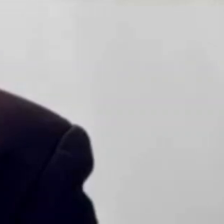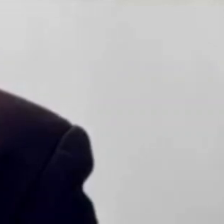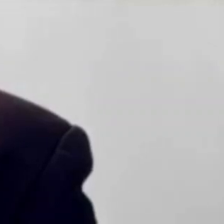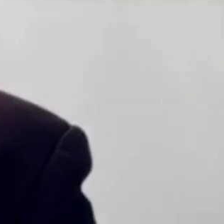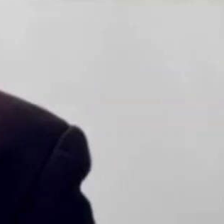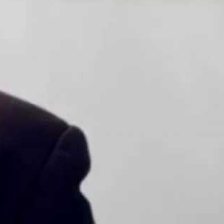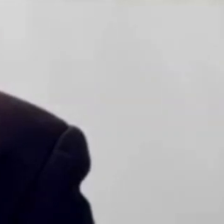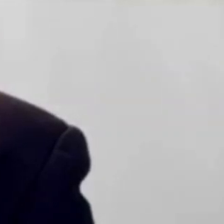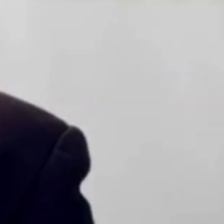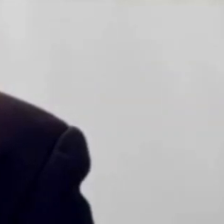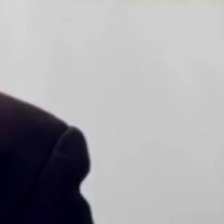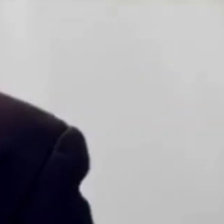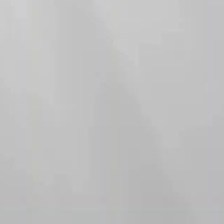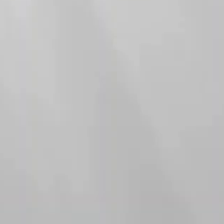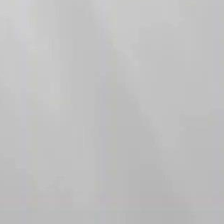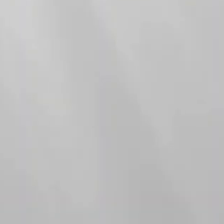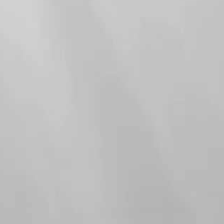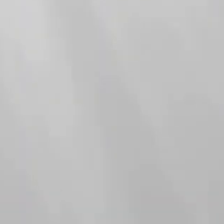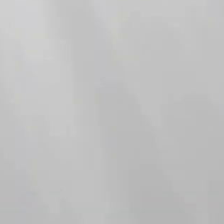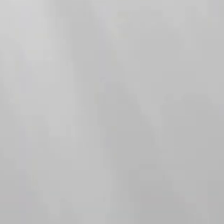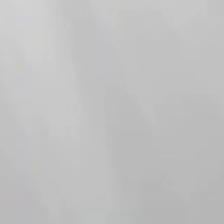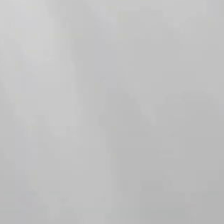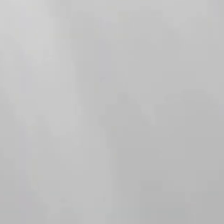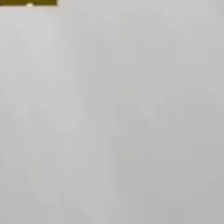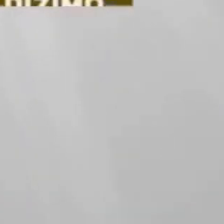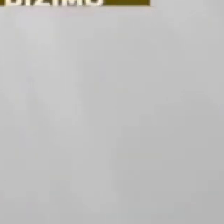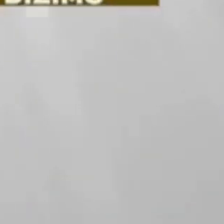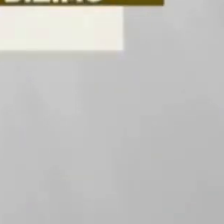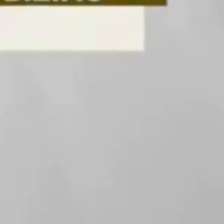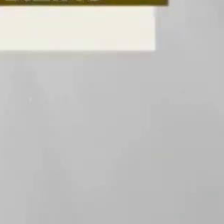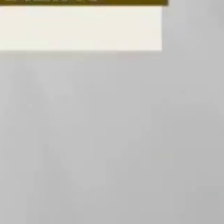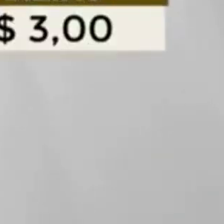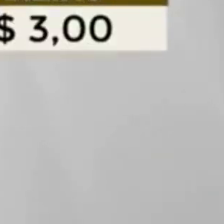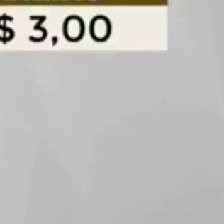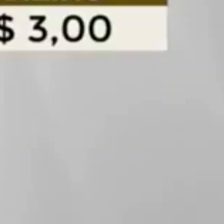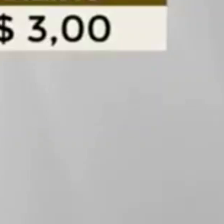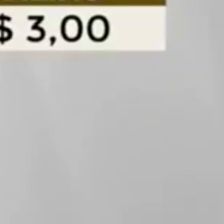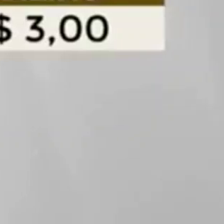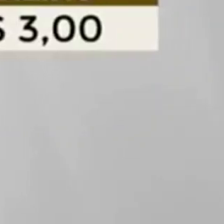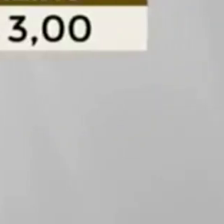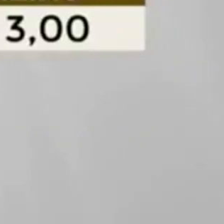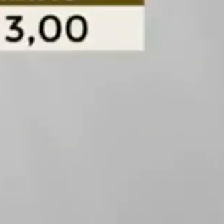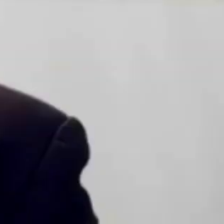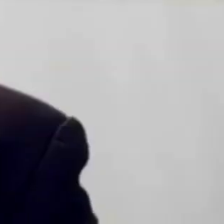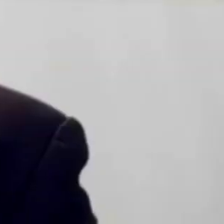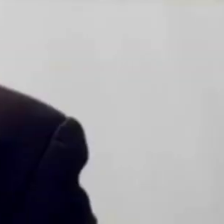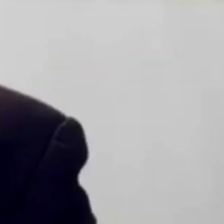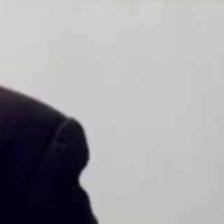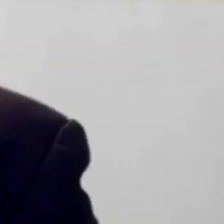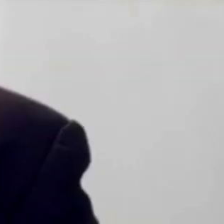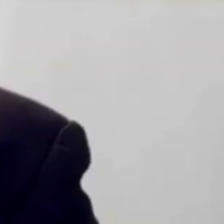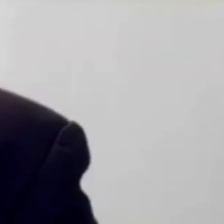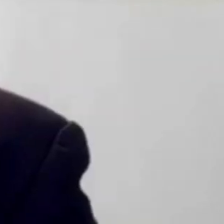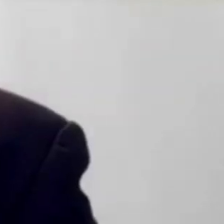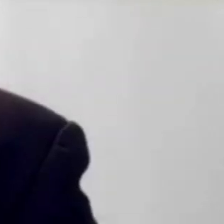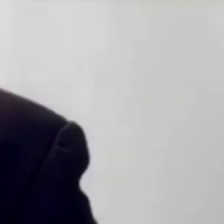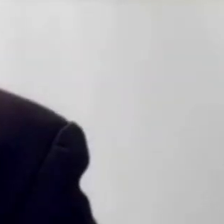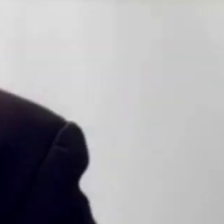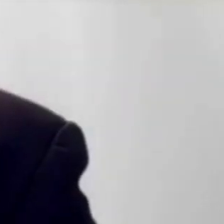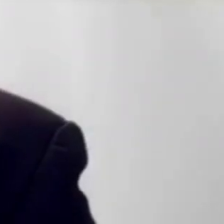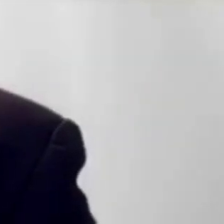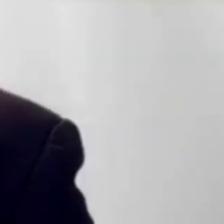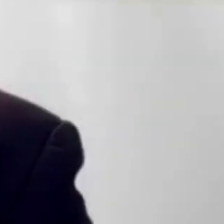respeito da importância do dízimo. E aí eu tirei meu primeiro dízimo, foi R$ 3. E